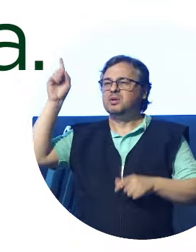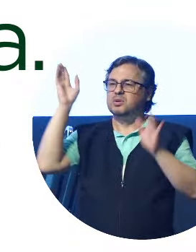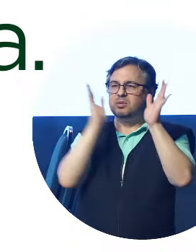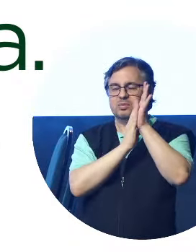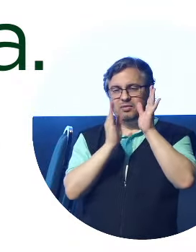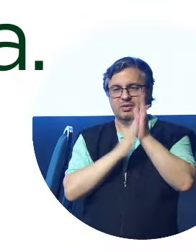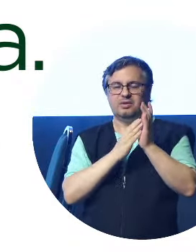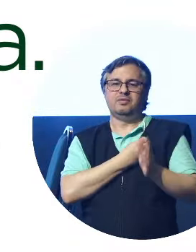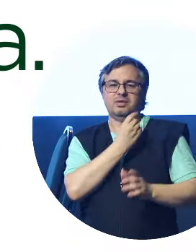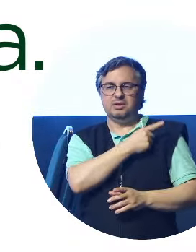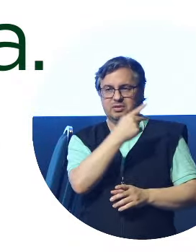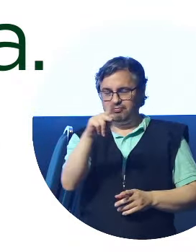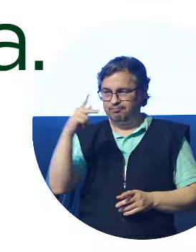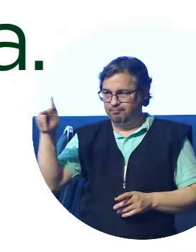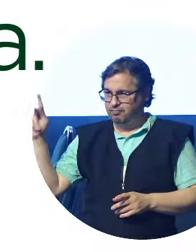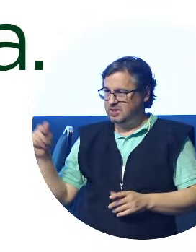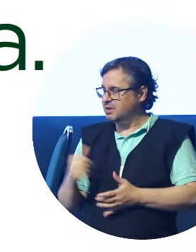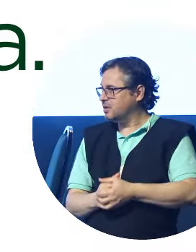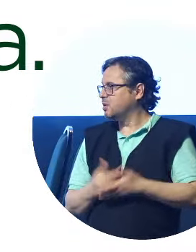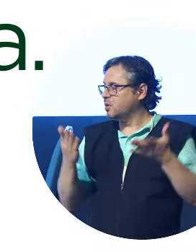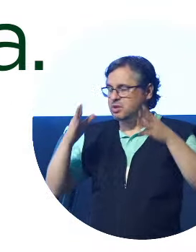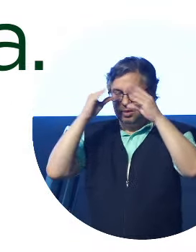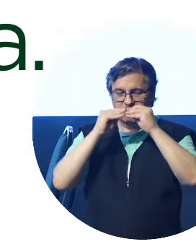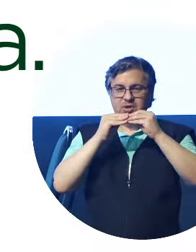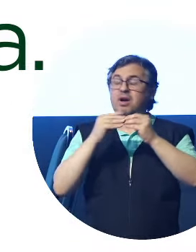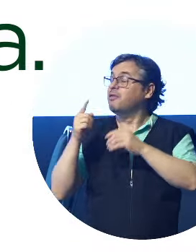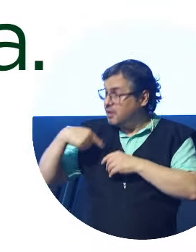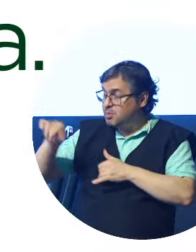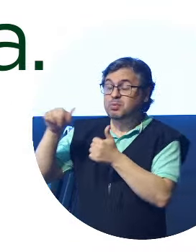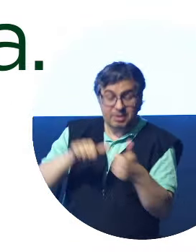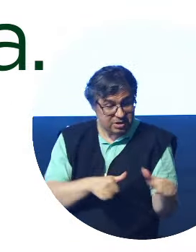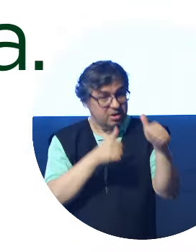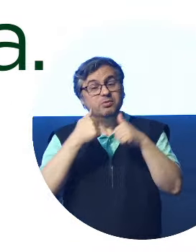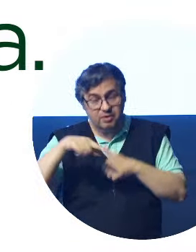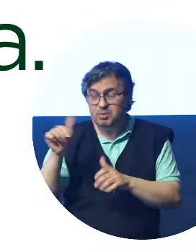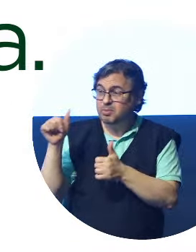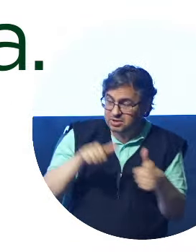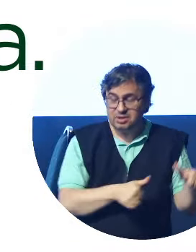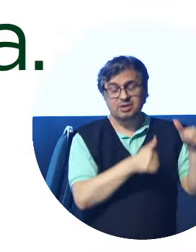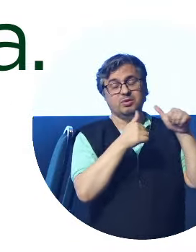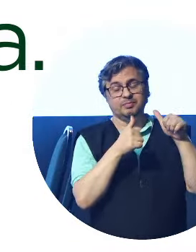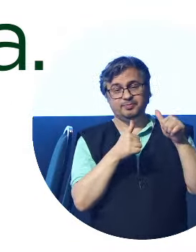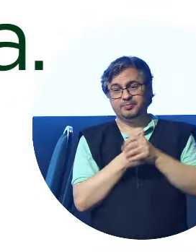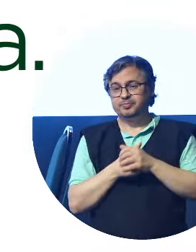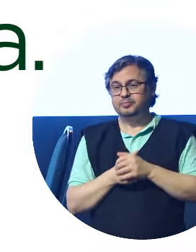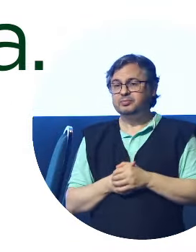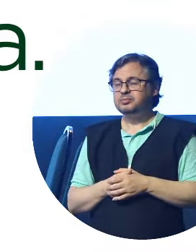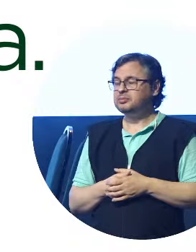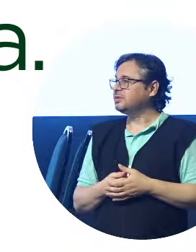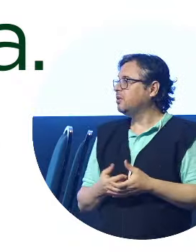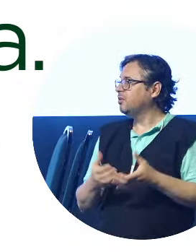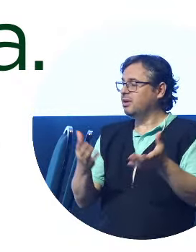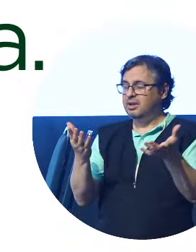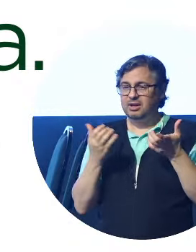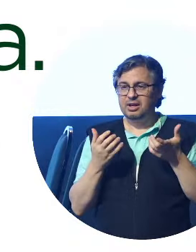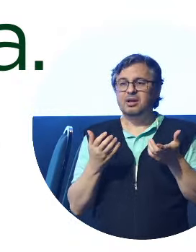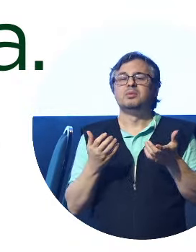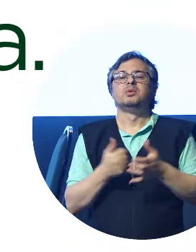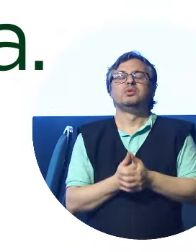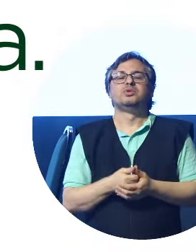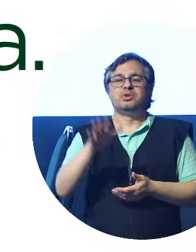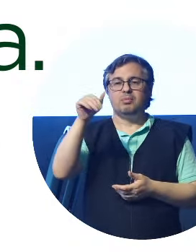vocês. E nesta noite, Fabiola, vamos então ao batismo. Vamos ao batismo. E nós gostaríamos de convidar para